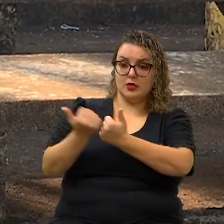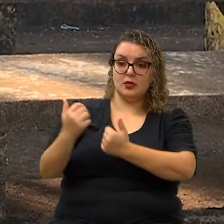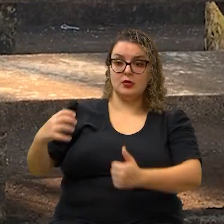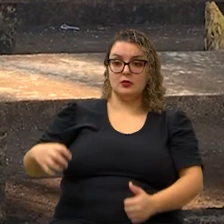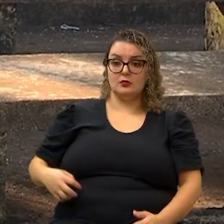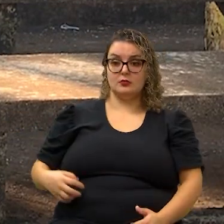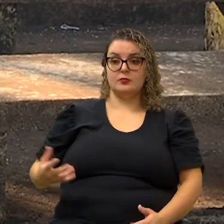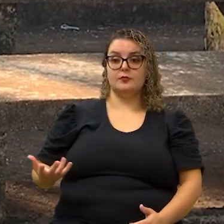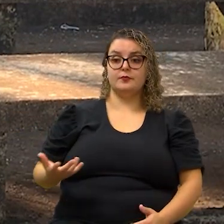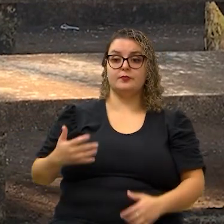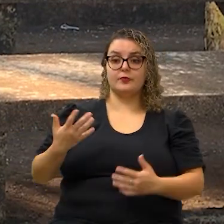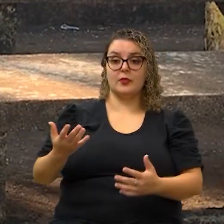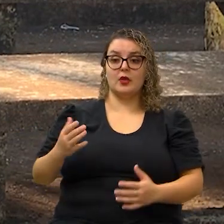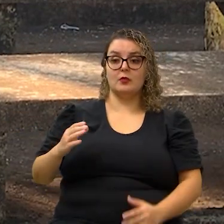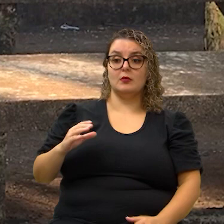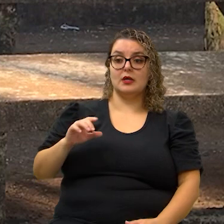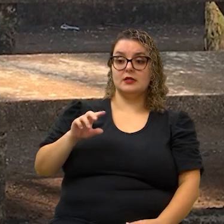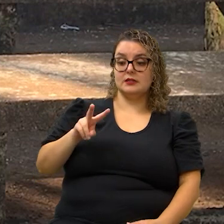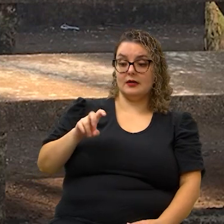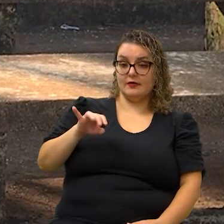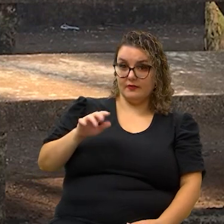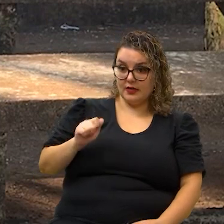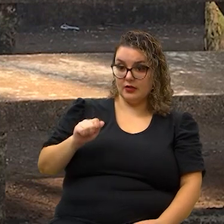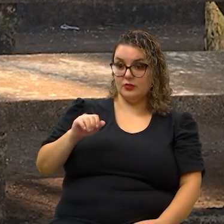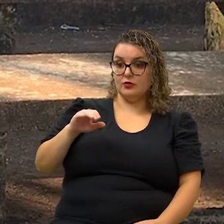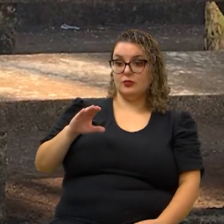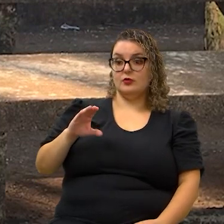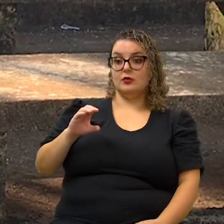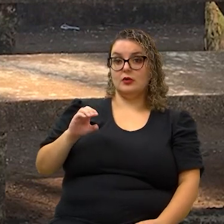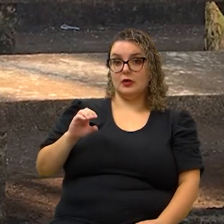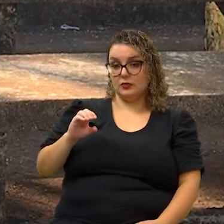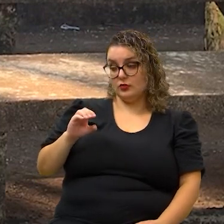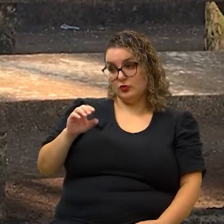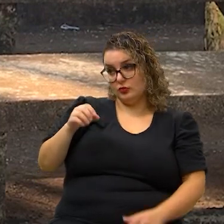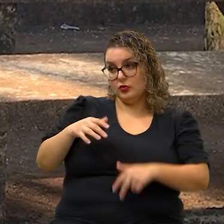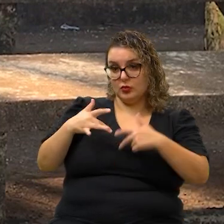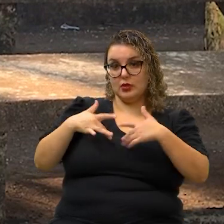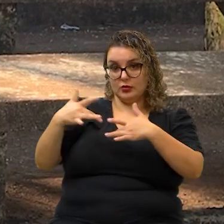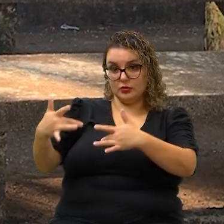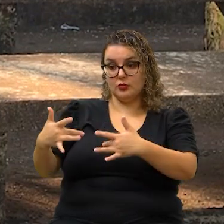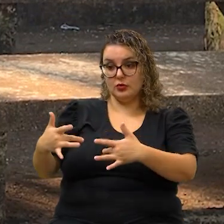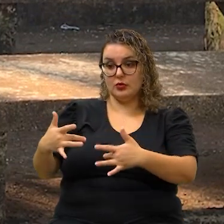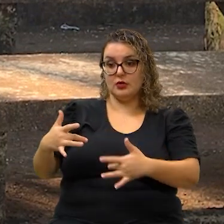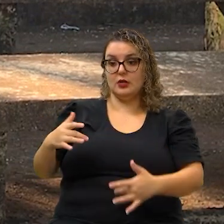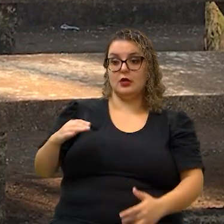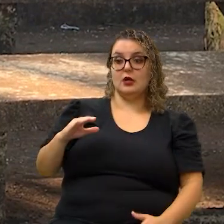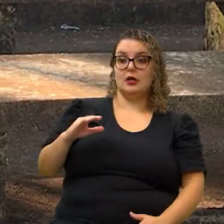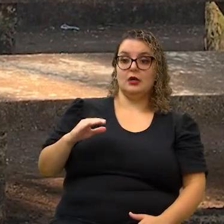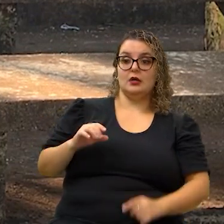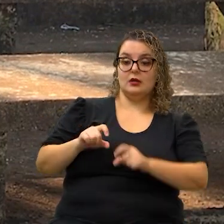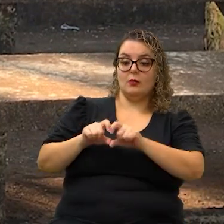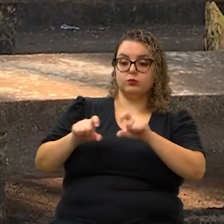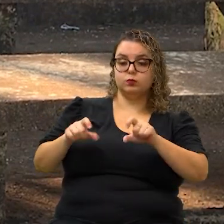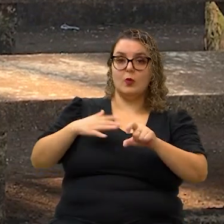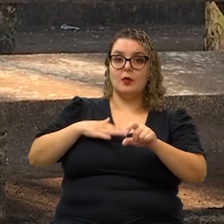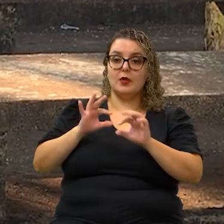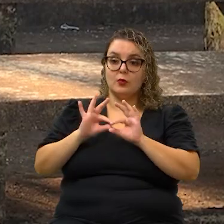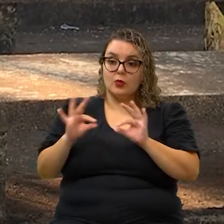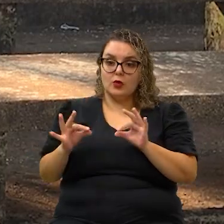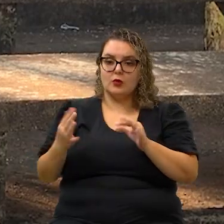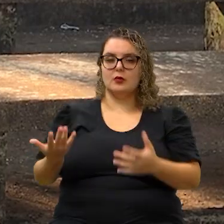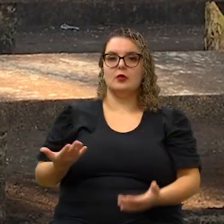minha fininha, então não passava sangue. Aí deu trombose. Precisei voltar para casa, perdi posição na fila de espera